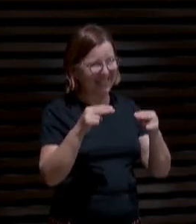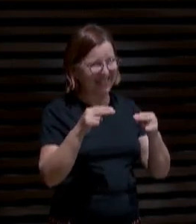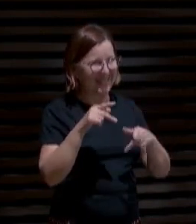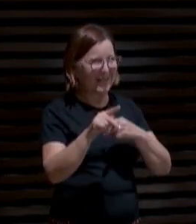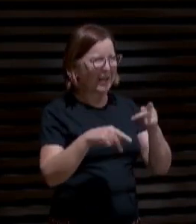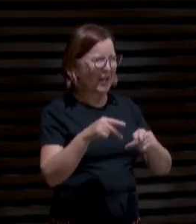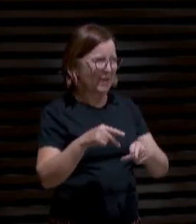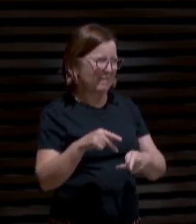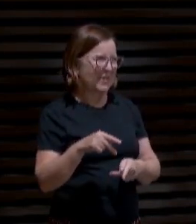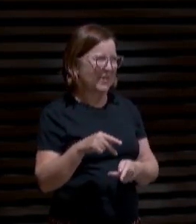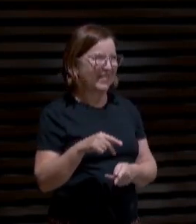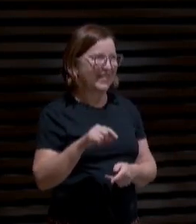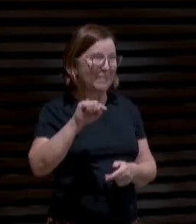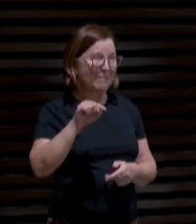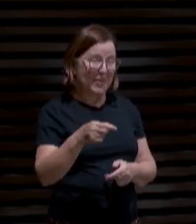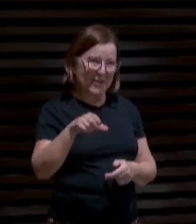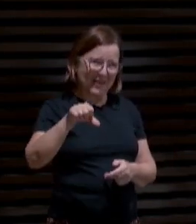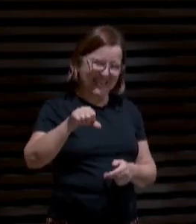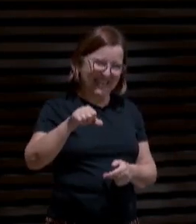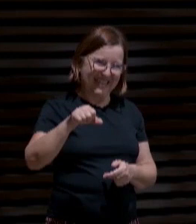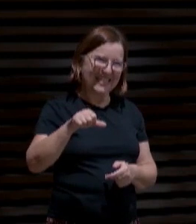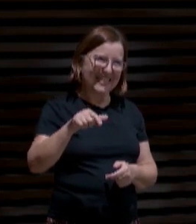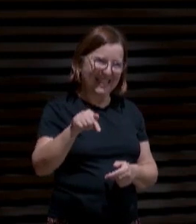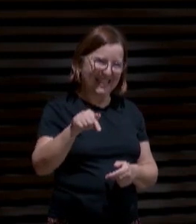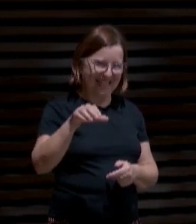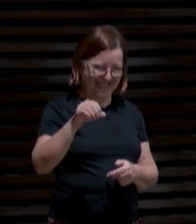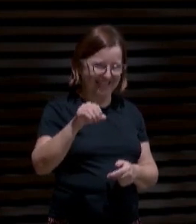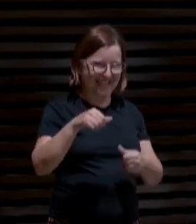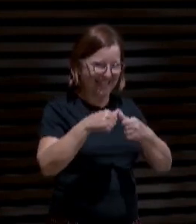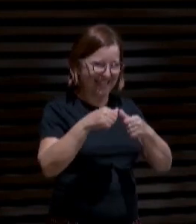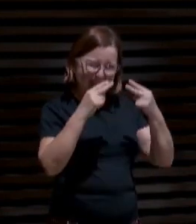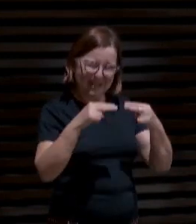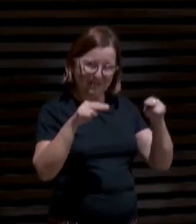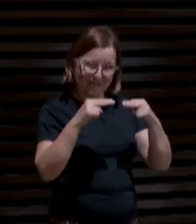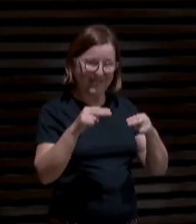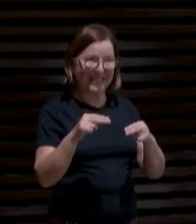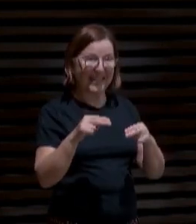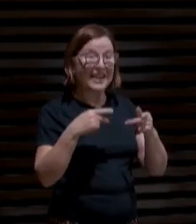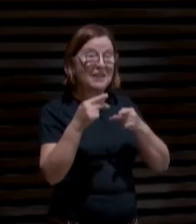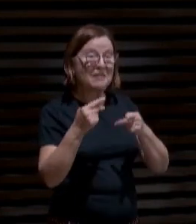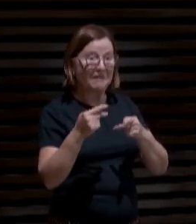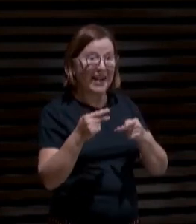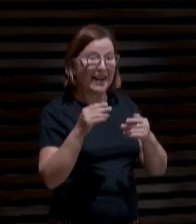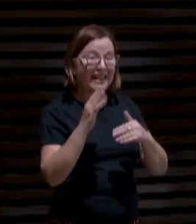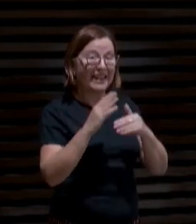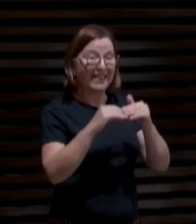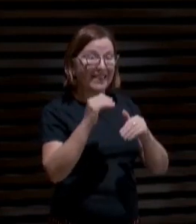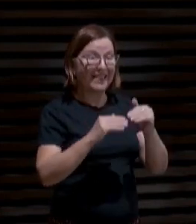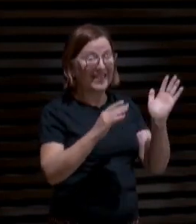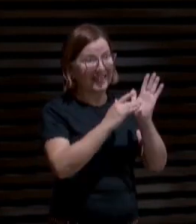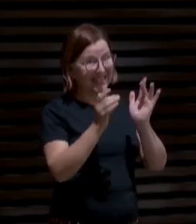aí. Essa é uma música velha, mas é uma música que fala exatamente do que Jesus veio fazer. Ele veio para